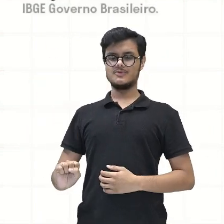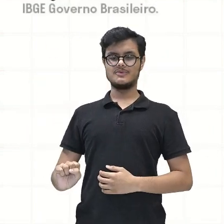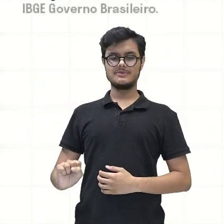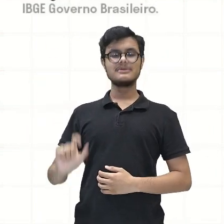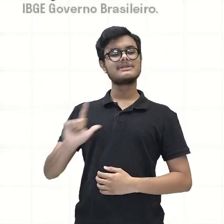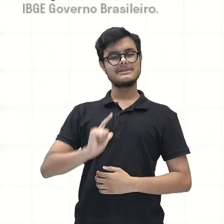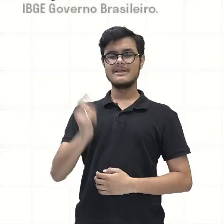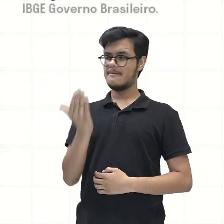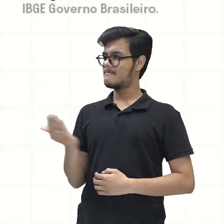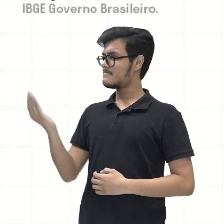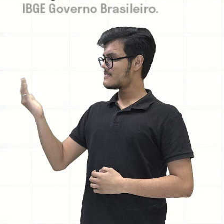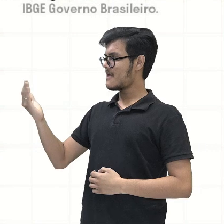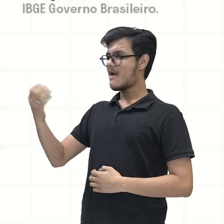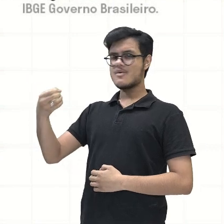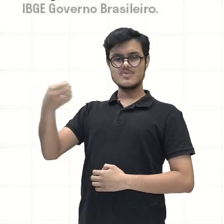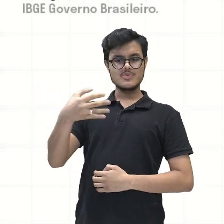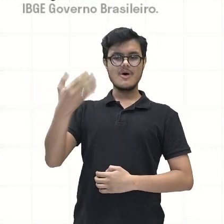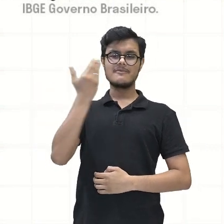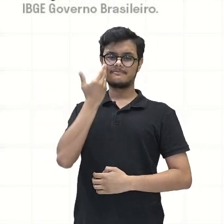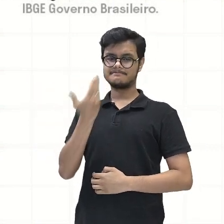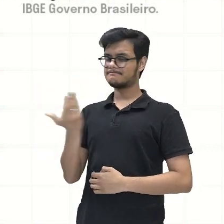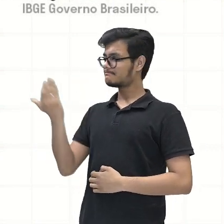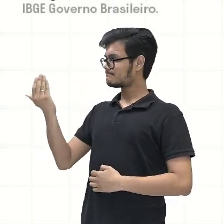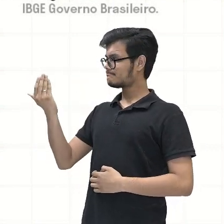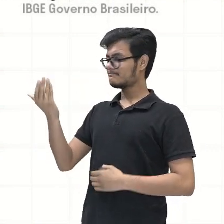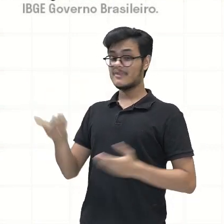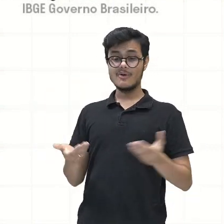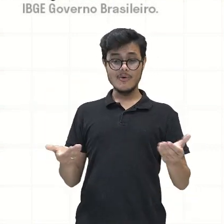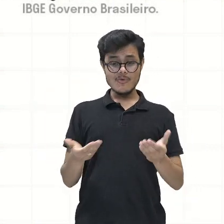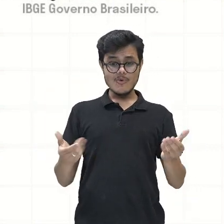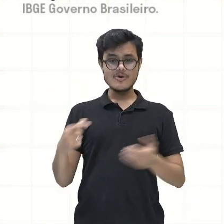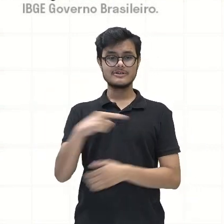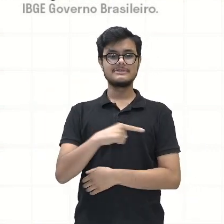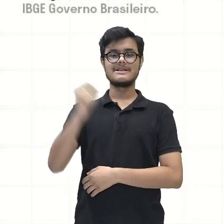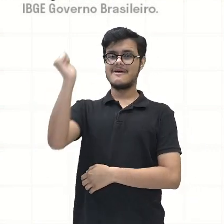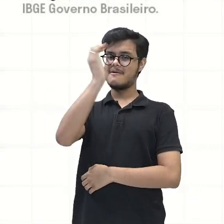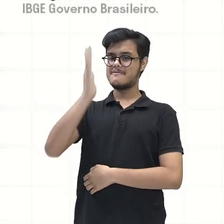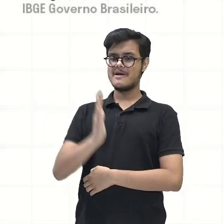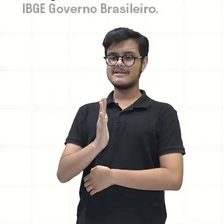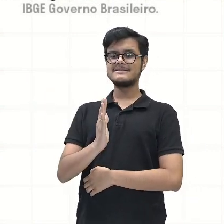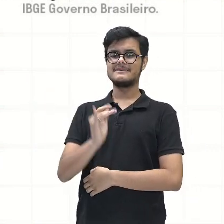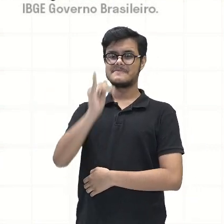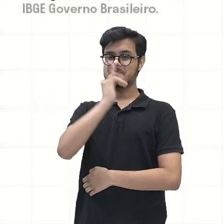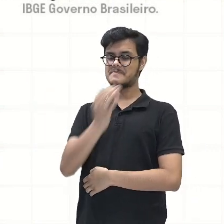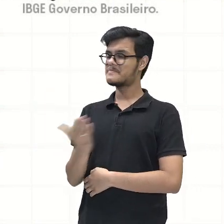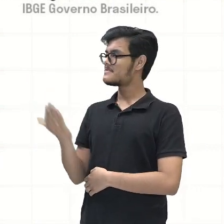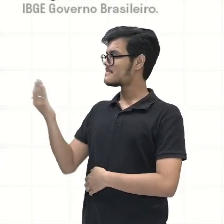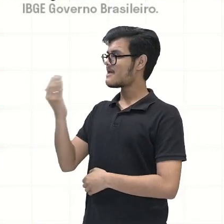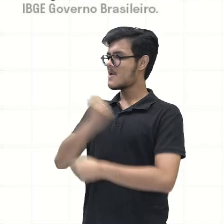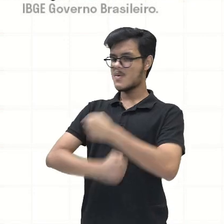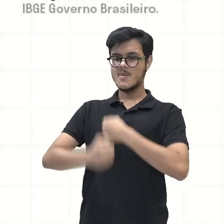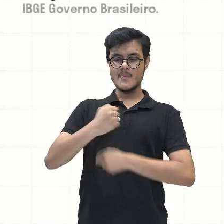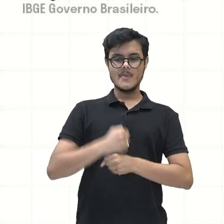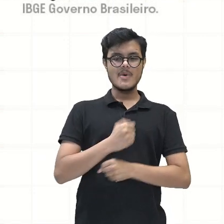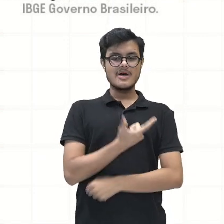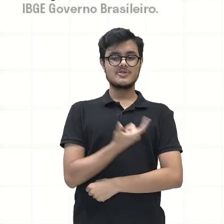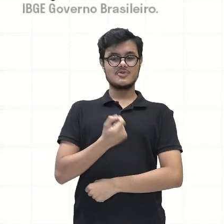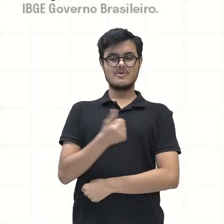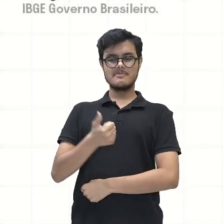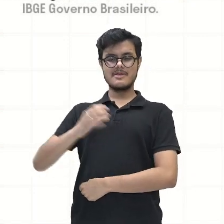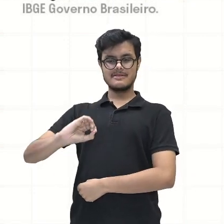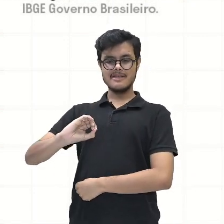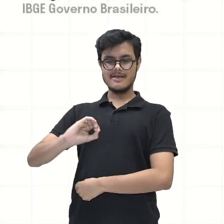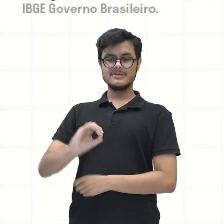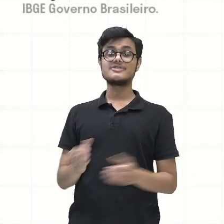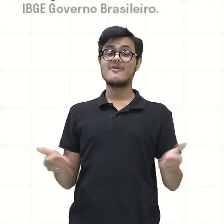atual configuração que a gente observa hoje, tá bom? Então, aqui a gente tem a regionalização de 2010 até os